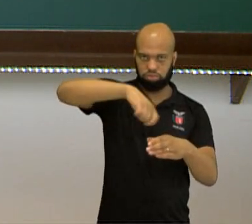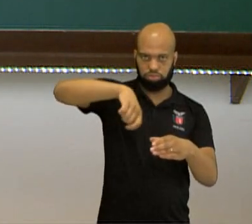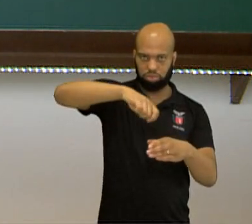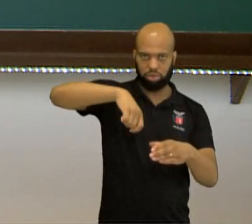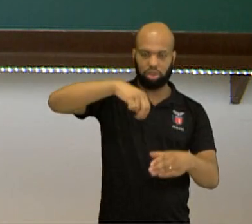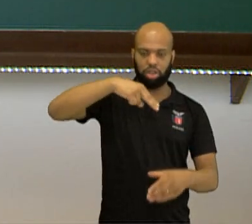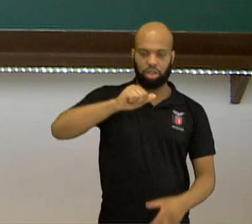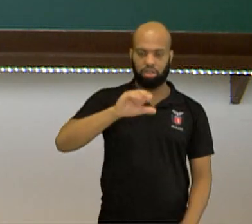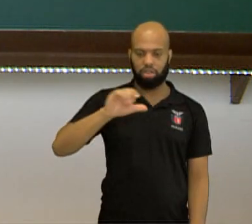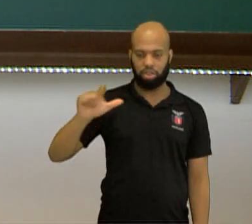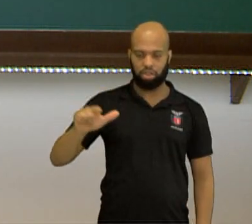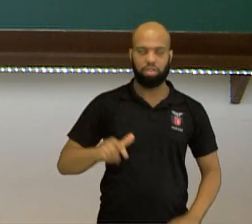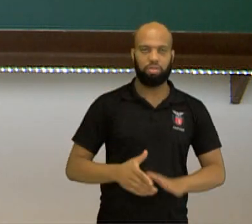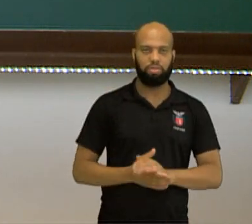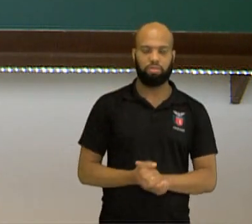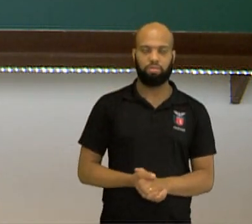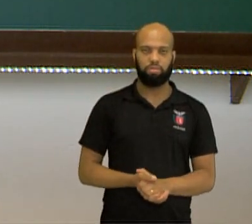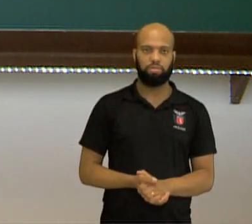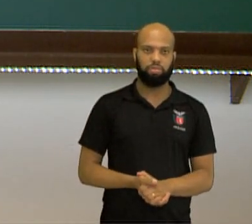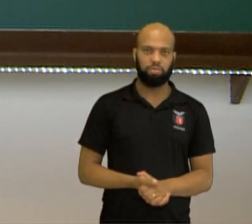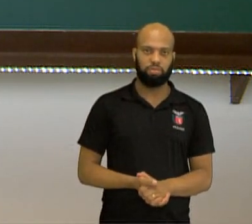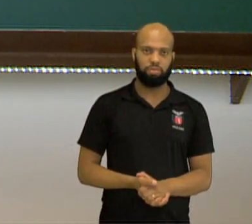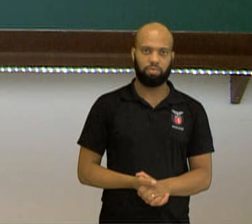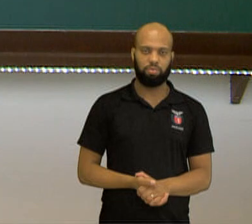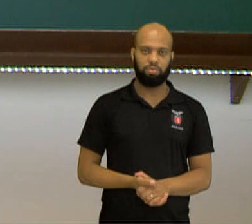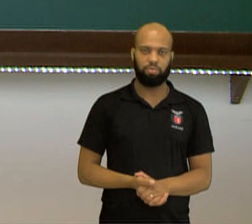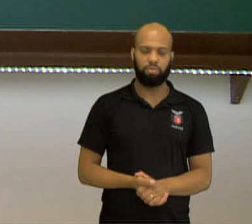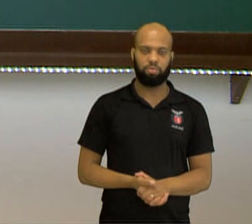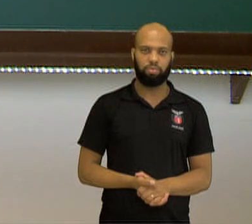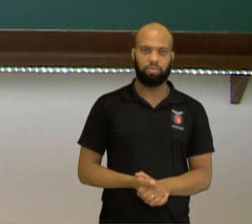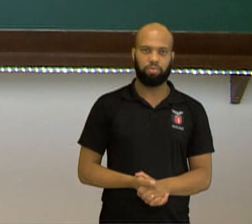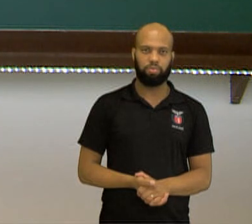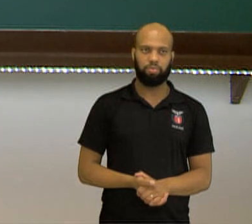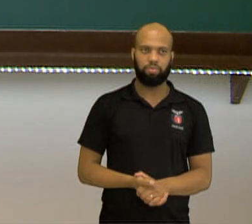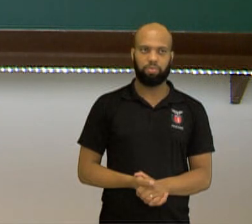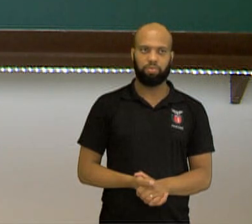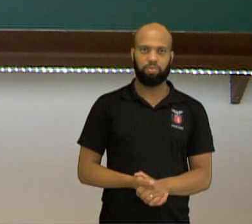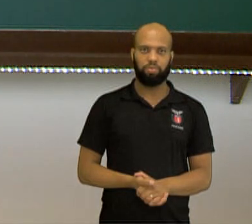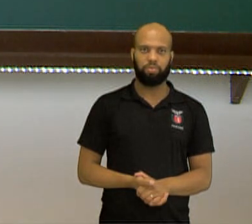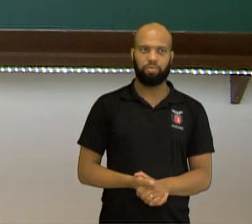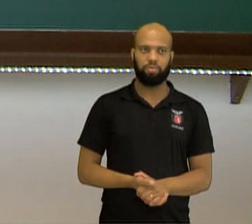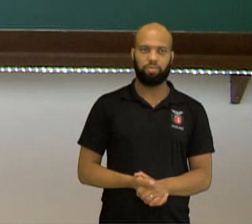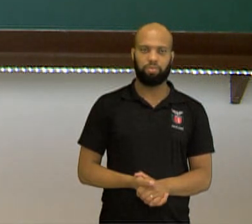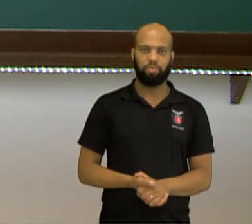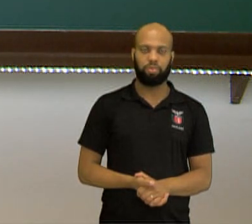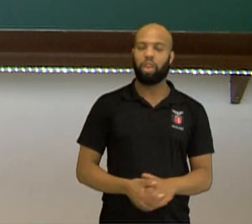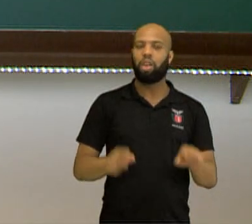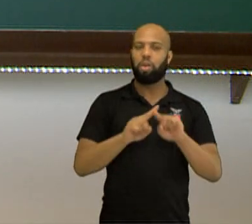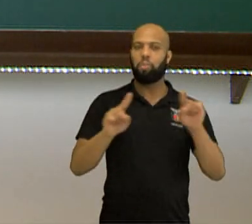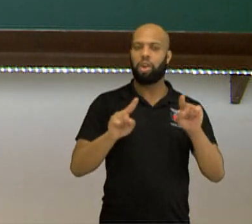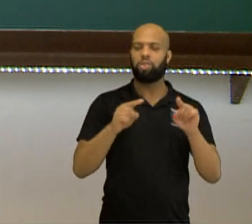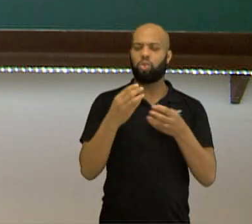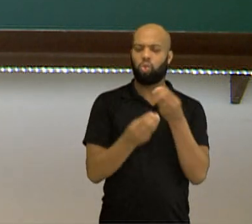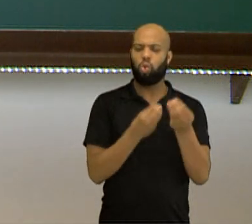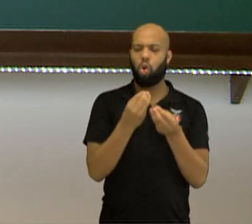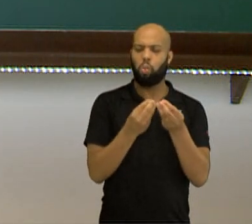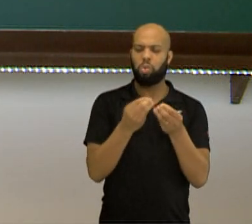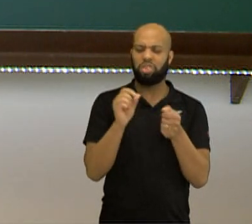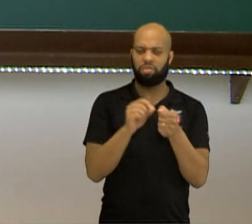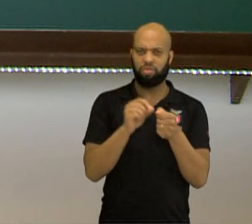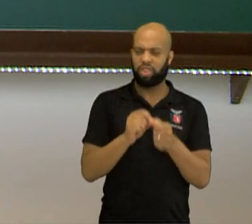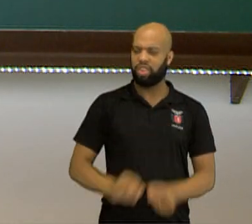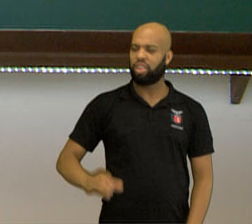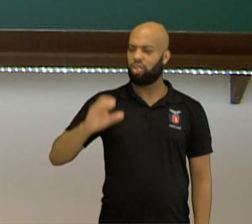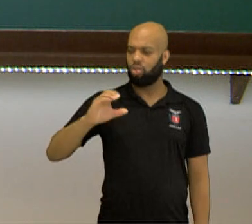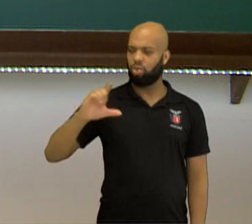sódio, ou também conhecido popularmente como sal de cozinha. Mas o que leva o cloro